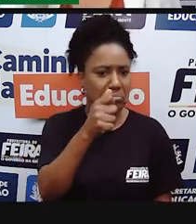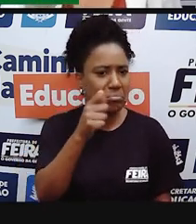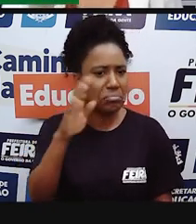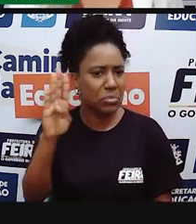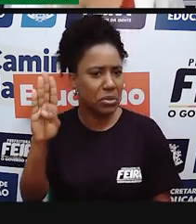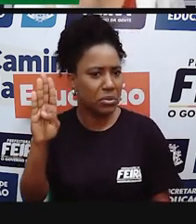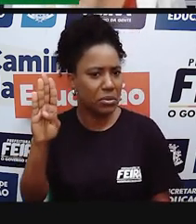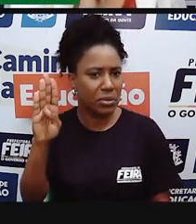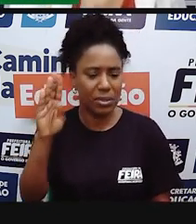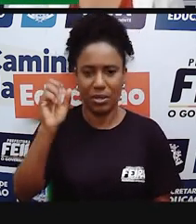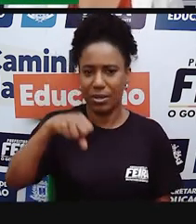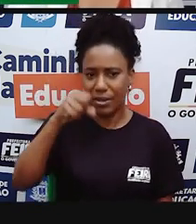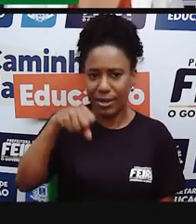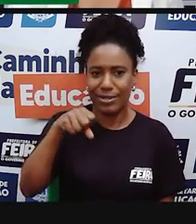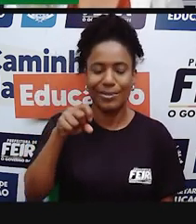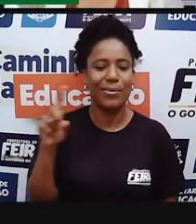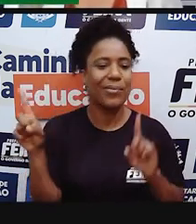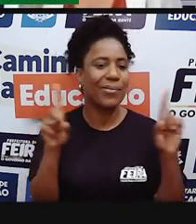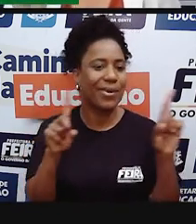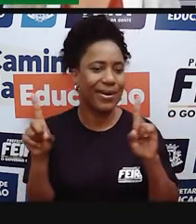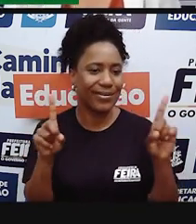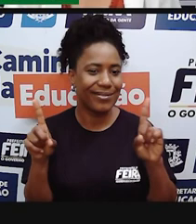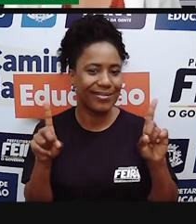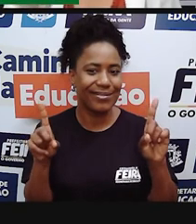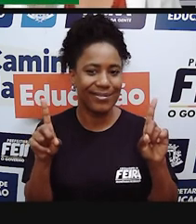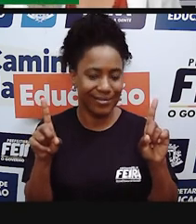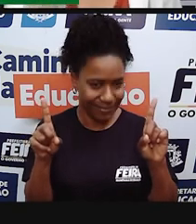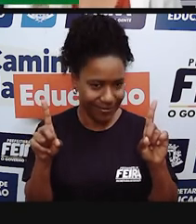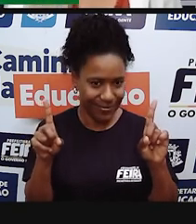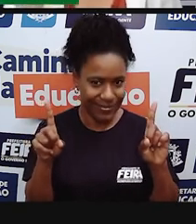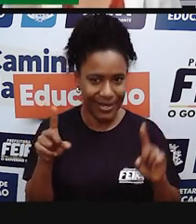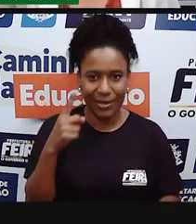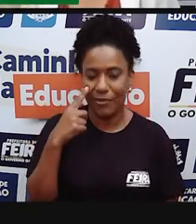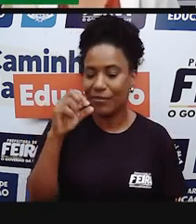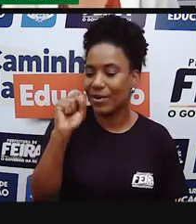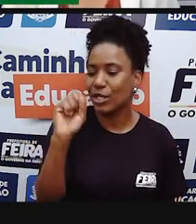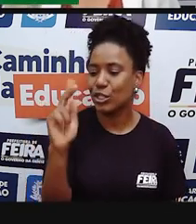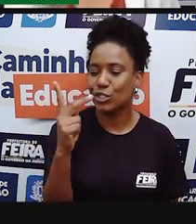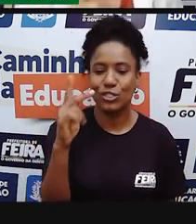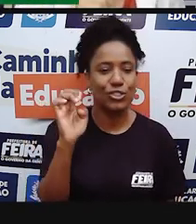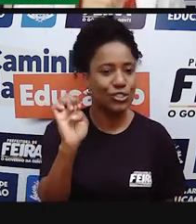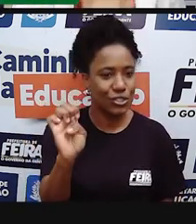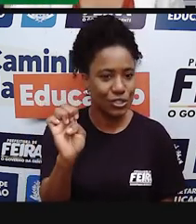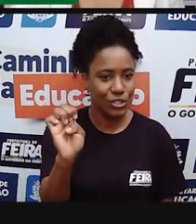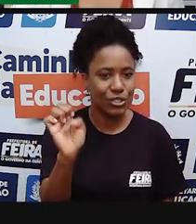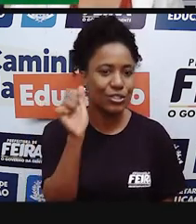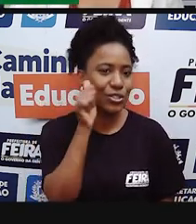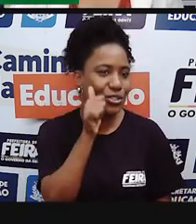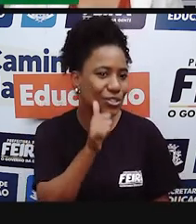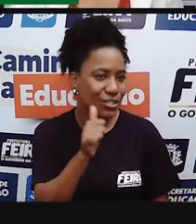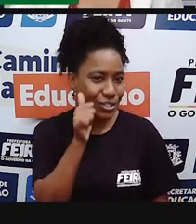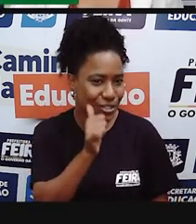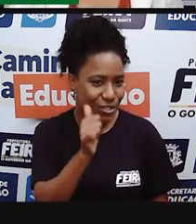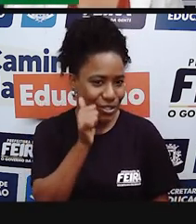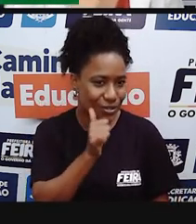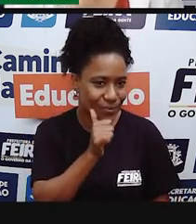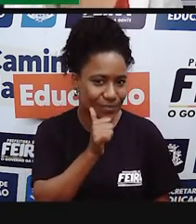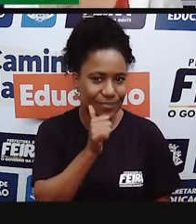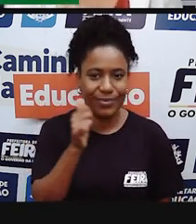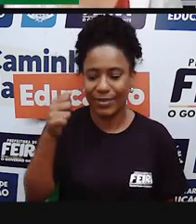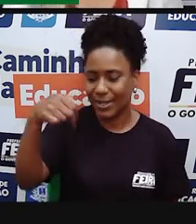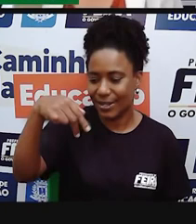mas o que que a gente deve observar o pronome x ou rir e se refere a Andreia